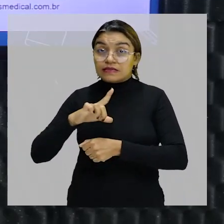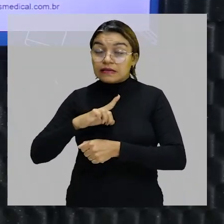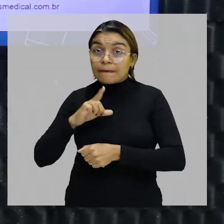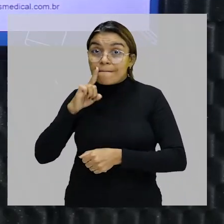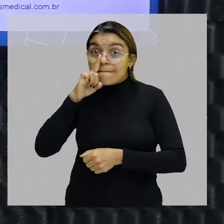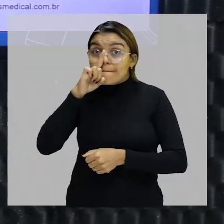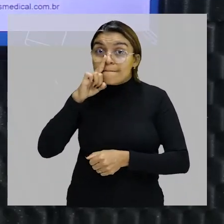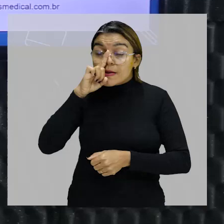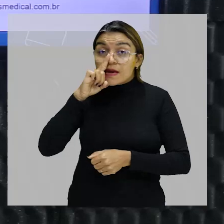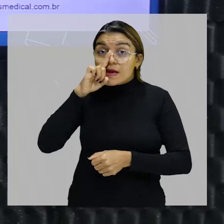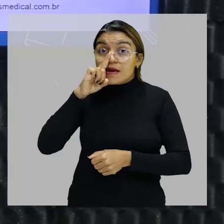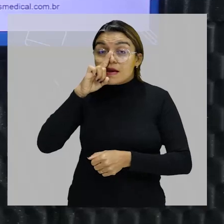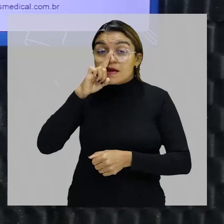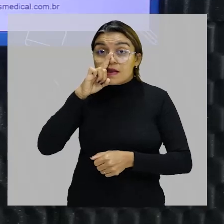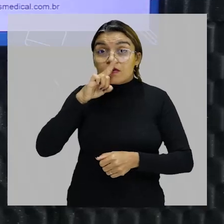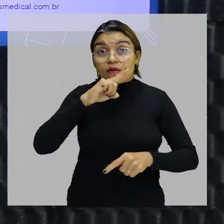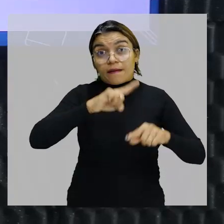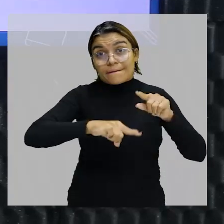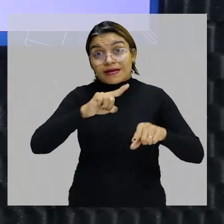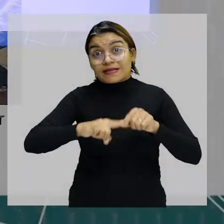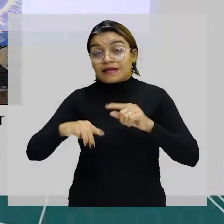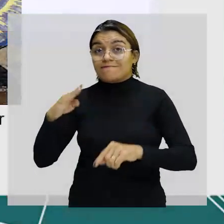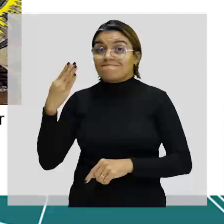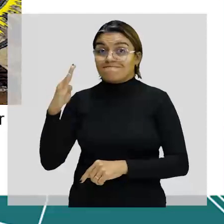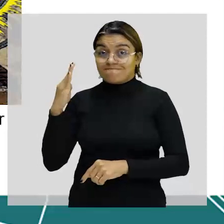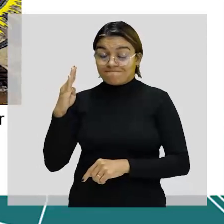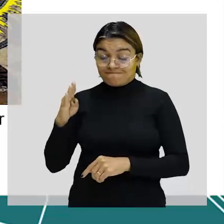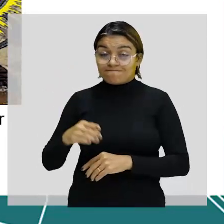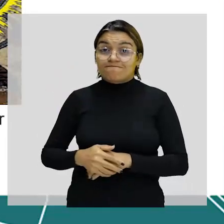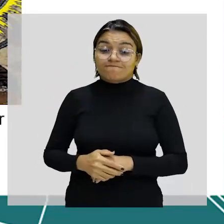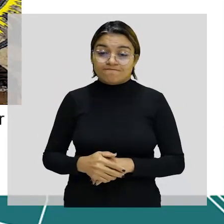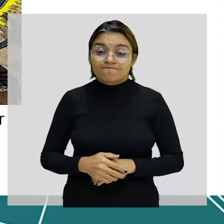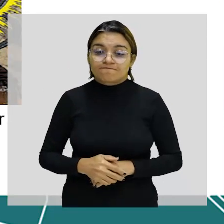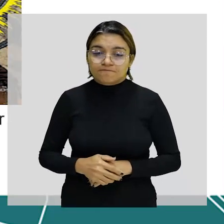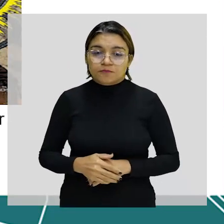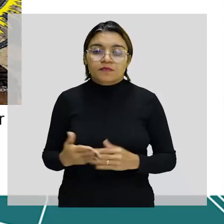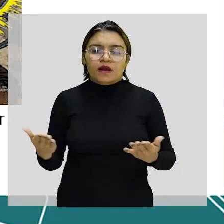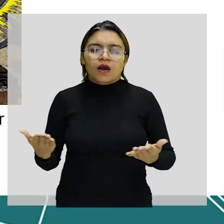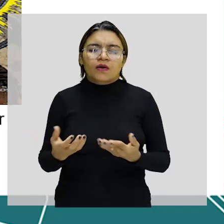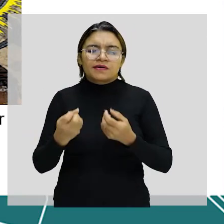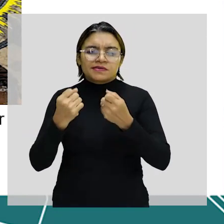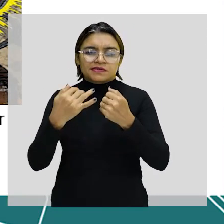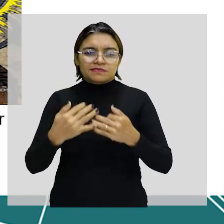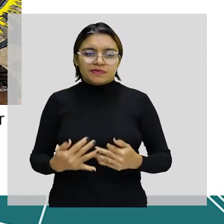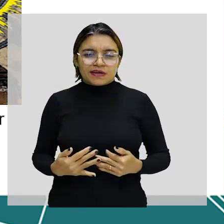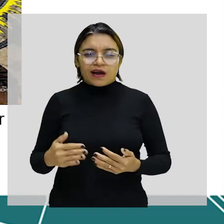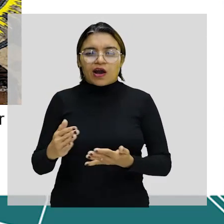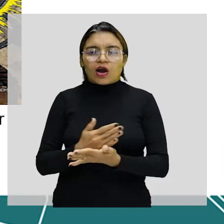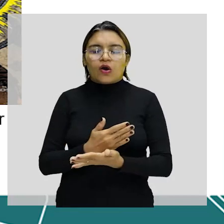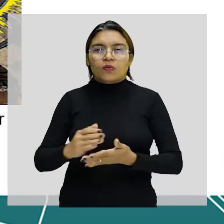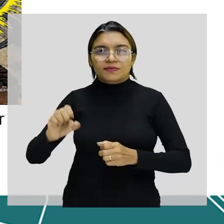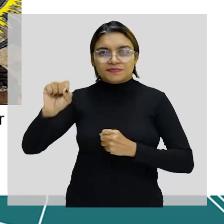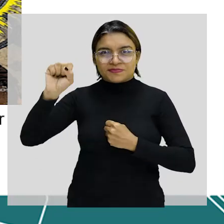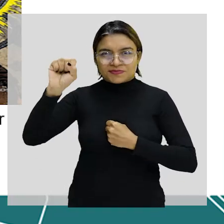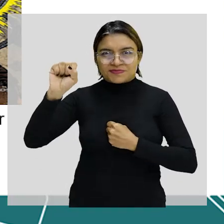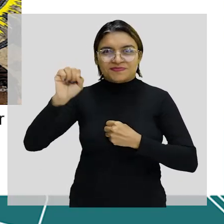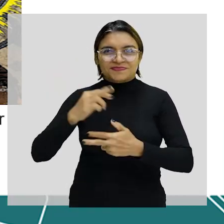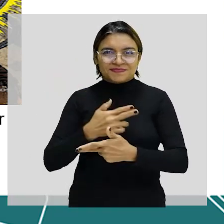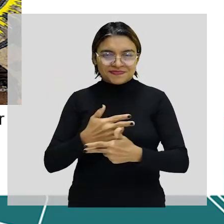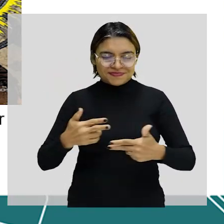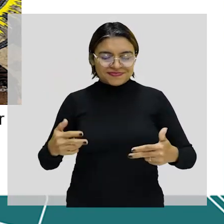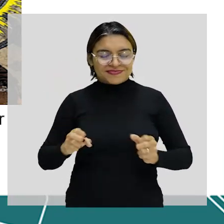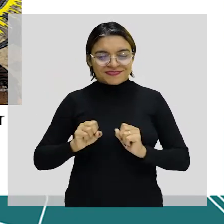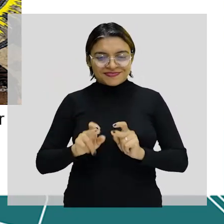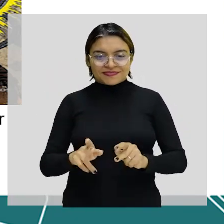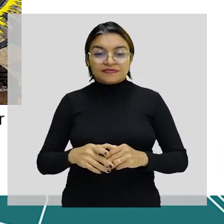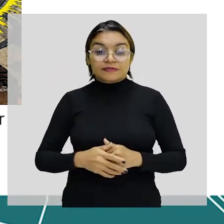danos a materiais biológicos. Ok? Agora vamos falar dos super-heróis. Ok,